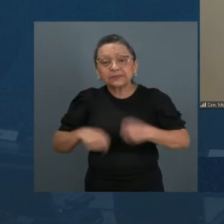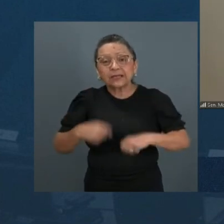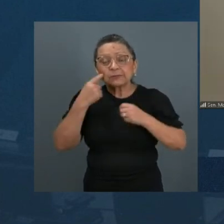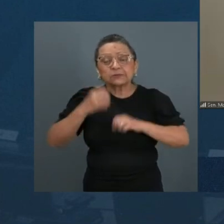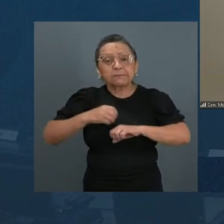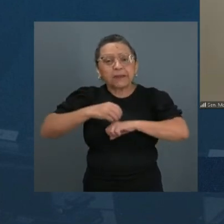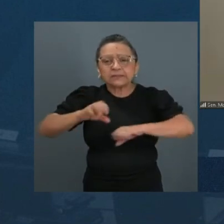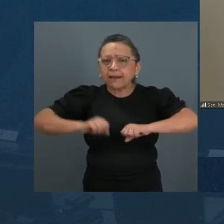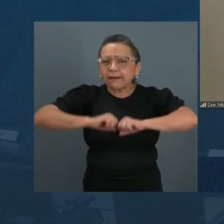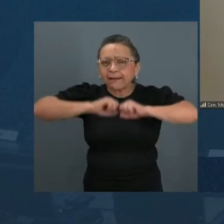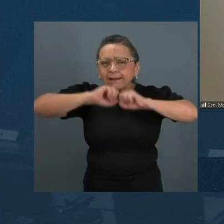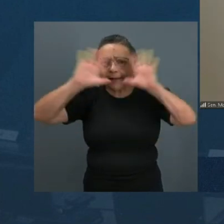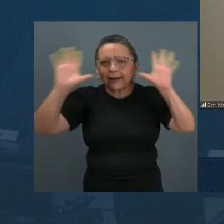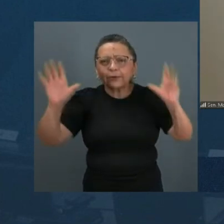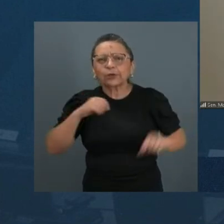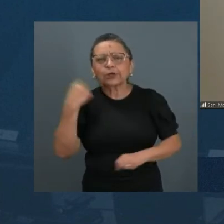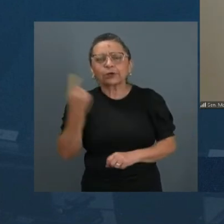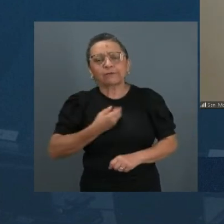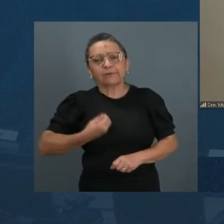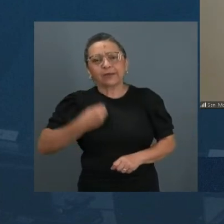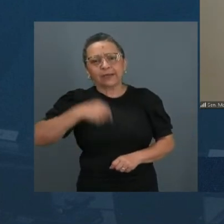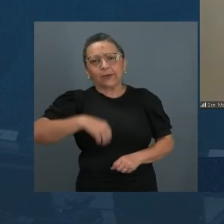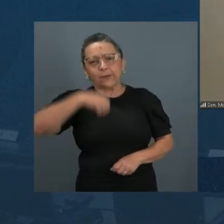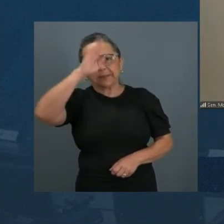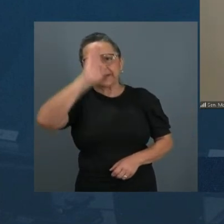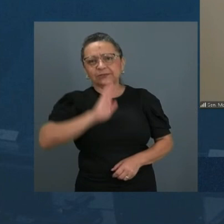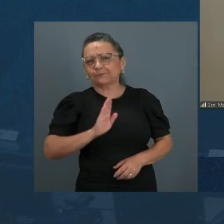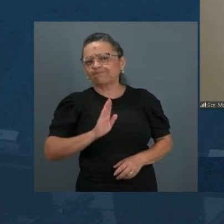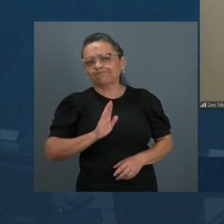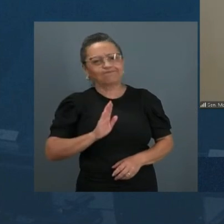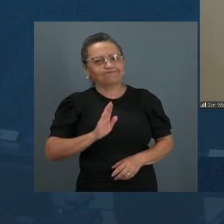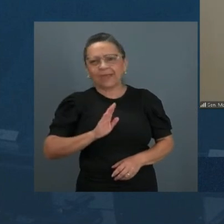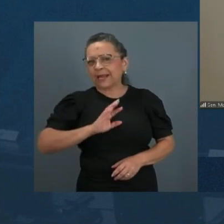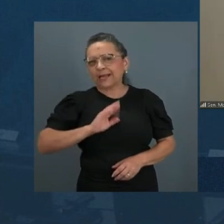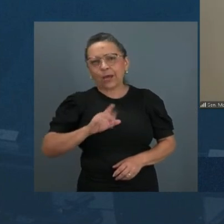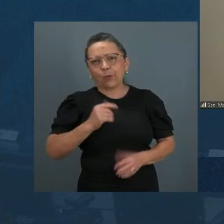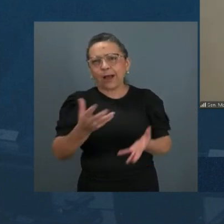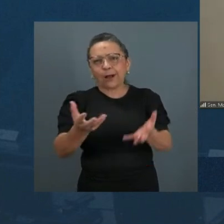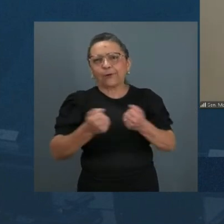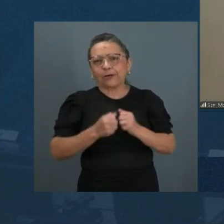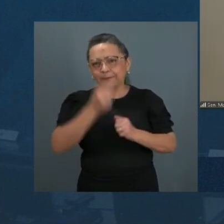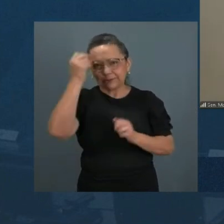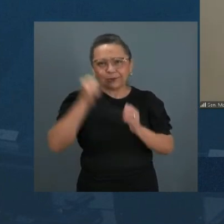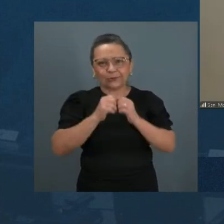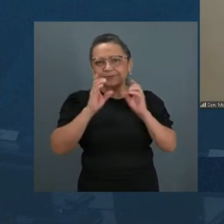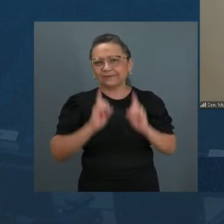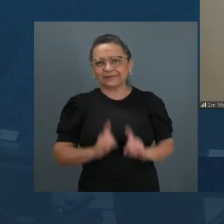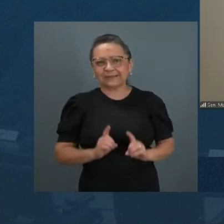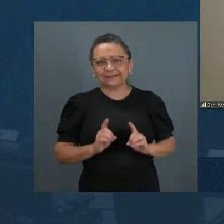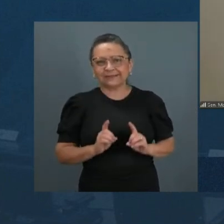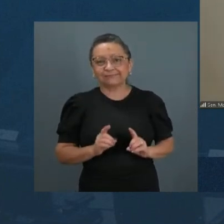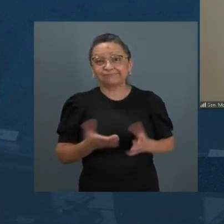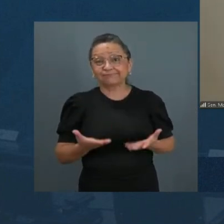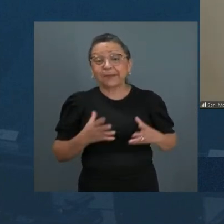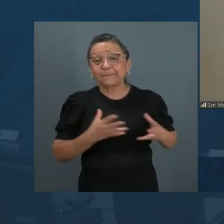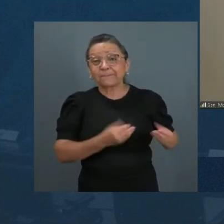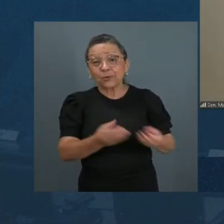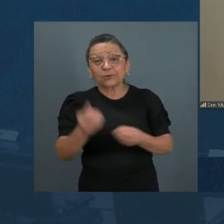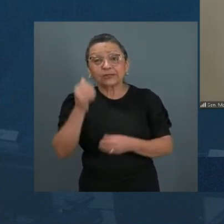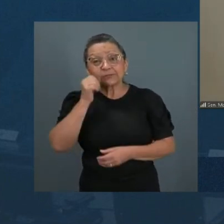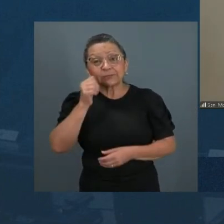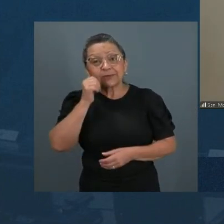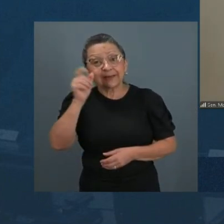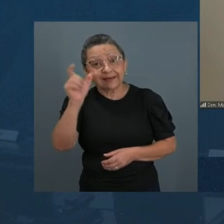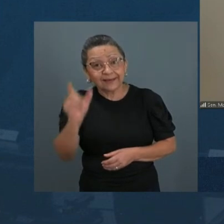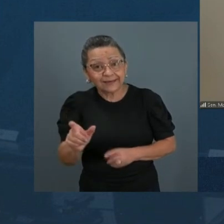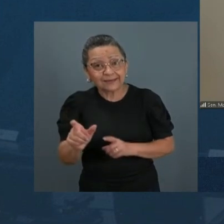muito claro que vivemos em um país que não é acolhedor para pessoa com deficiência, onde muitas